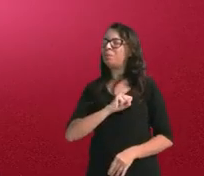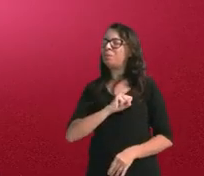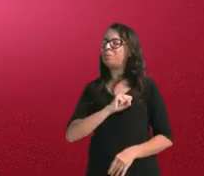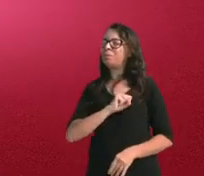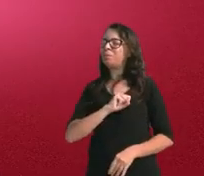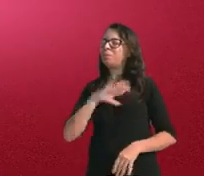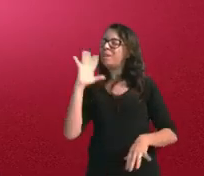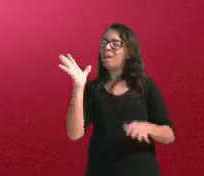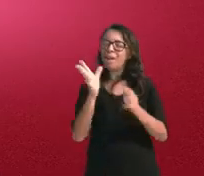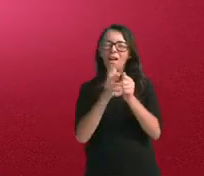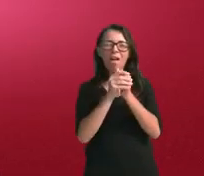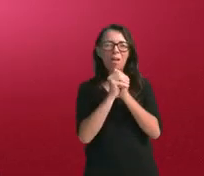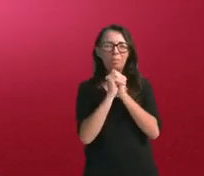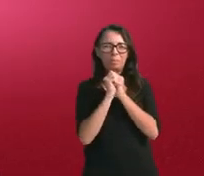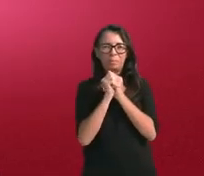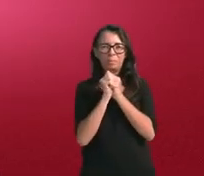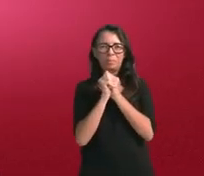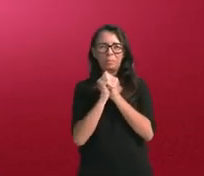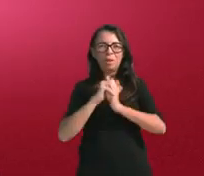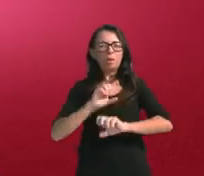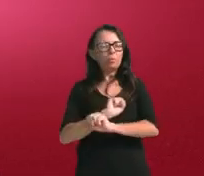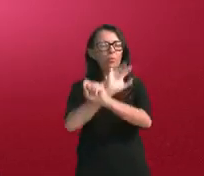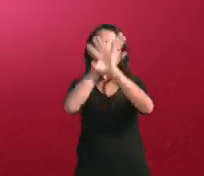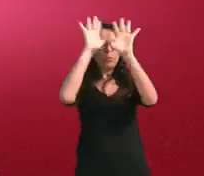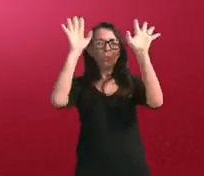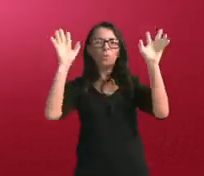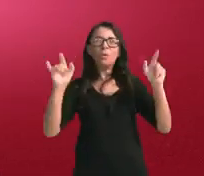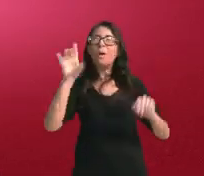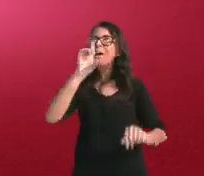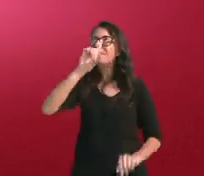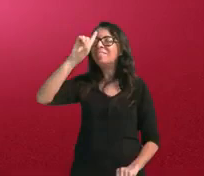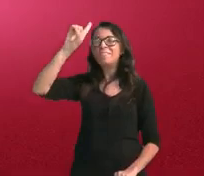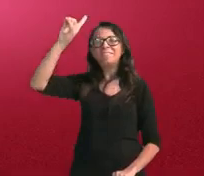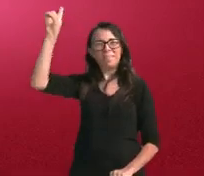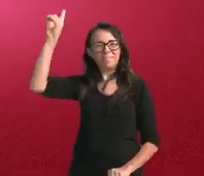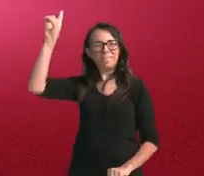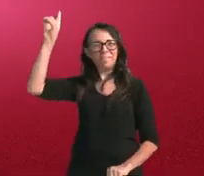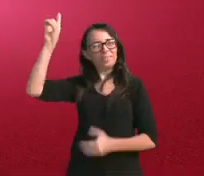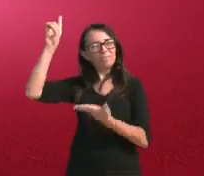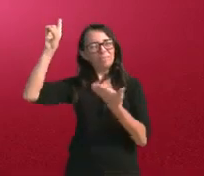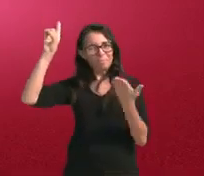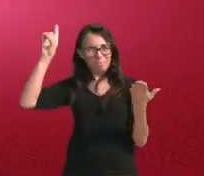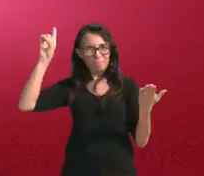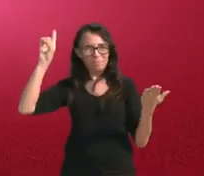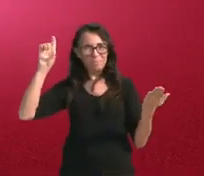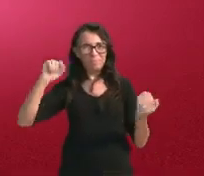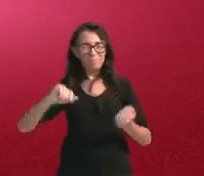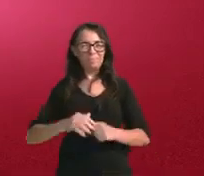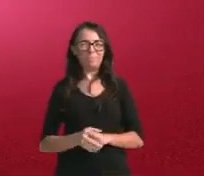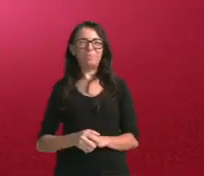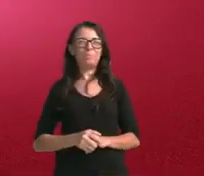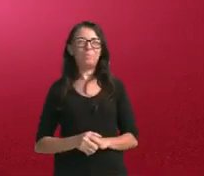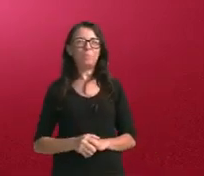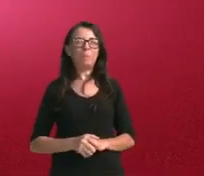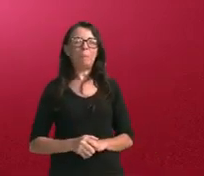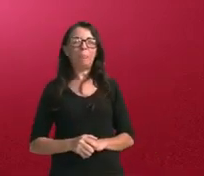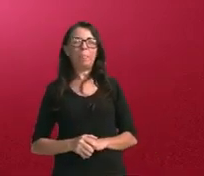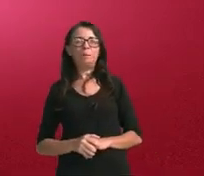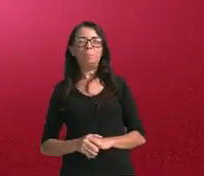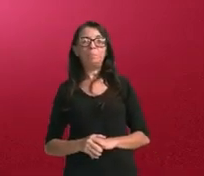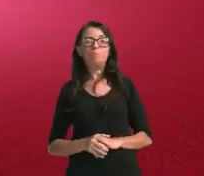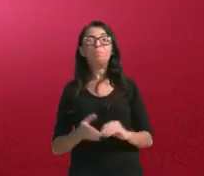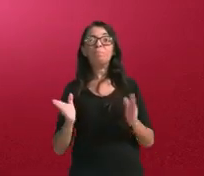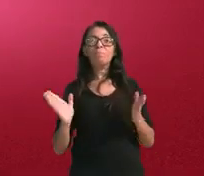amém, amém, amém. Glória a Deus, amados. Vamos dar início, então, à nossa lição. Vamos fazer